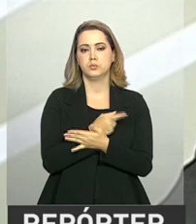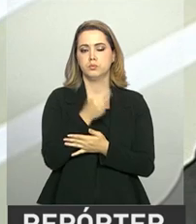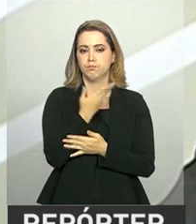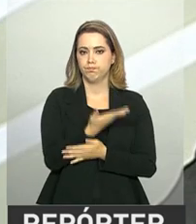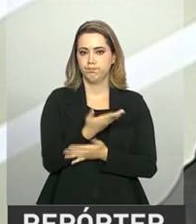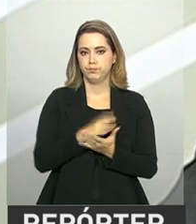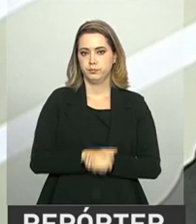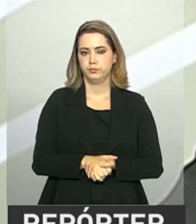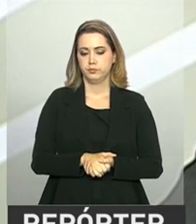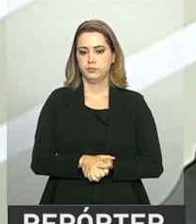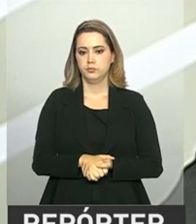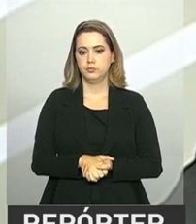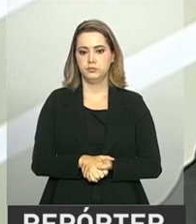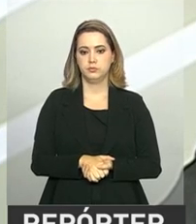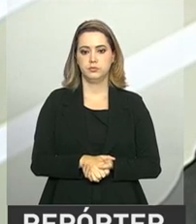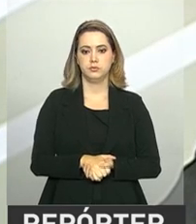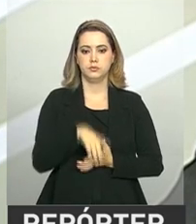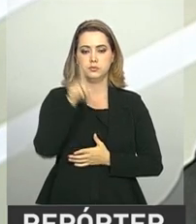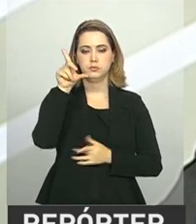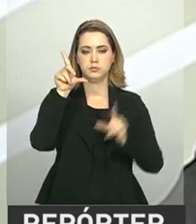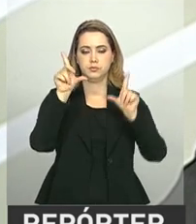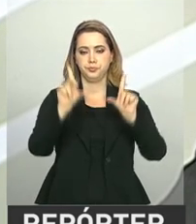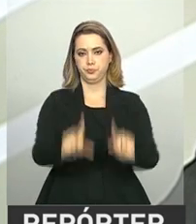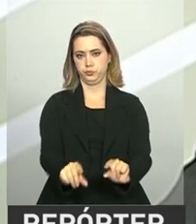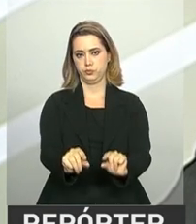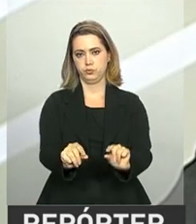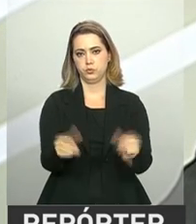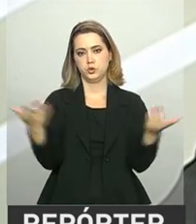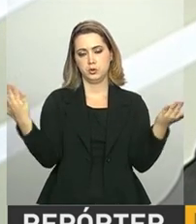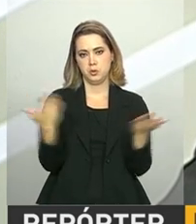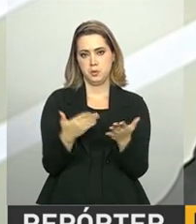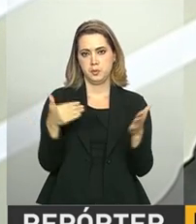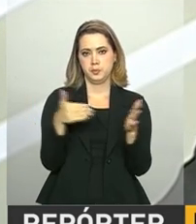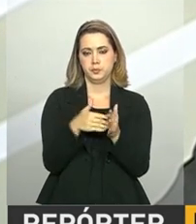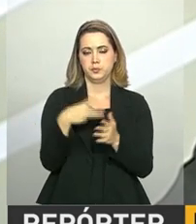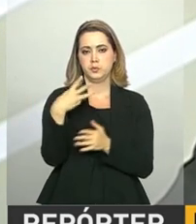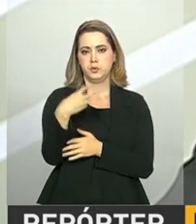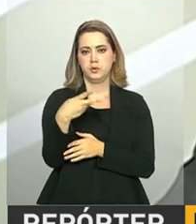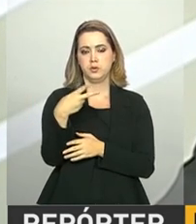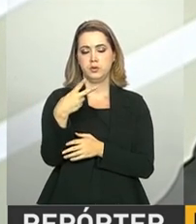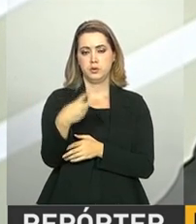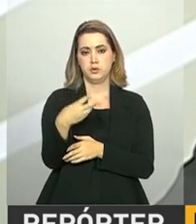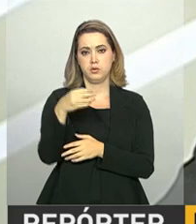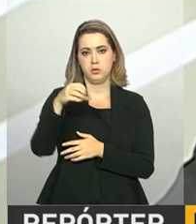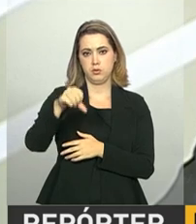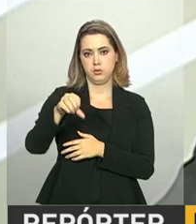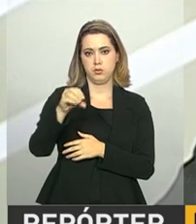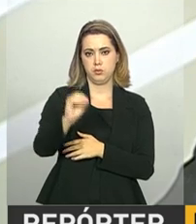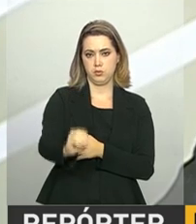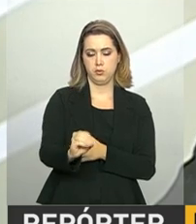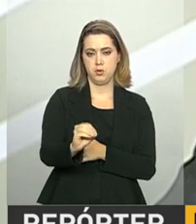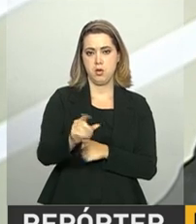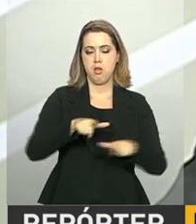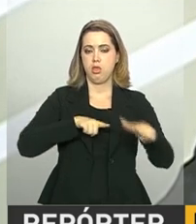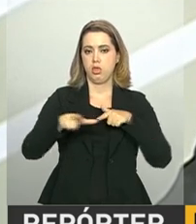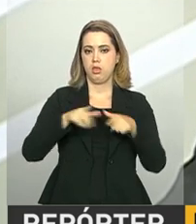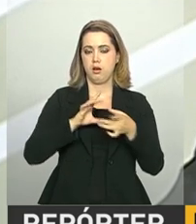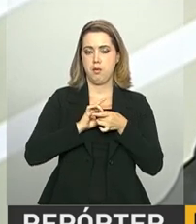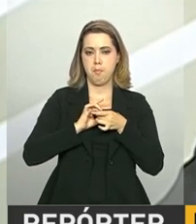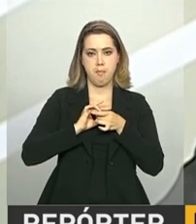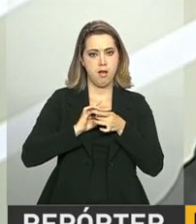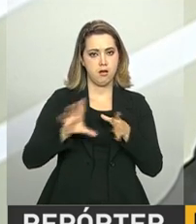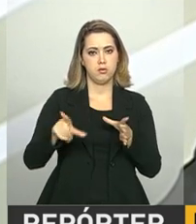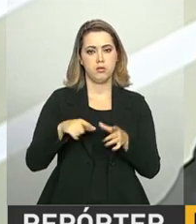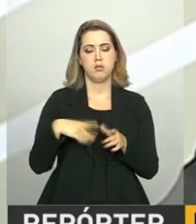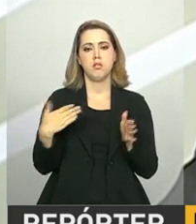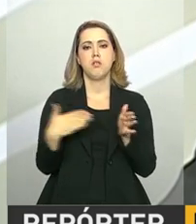A redução até agora desses 3.290 cargos implica uma redução anual